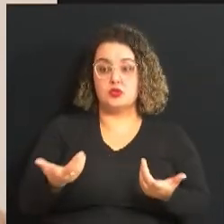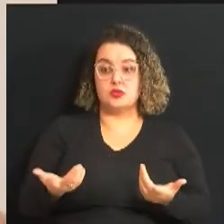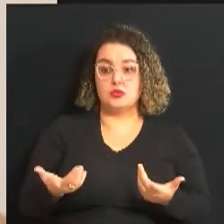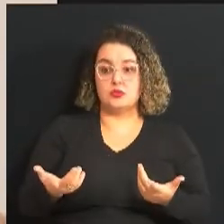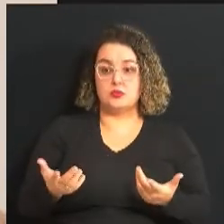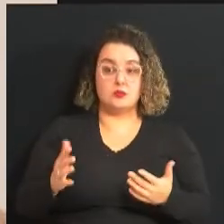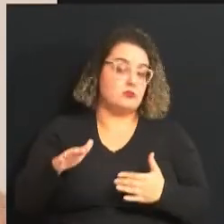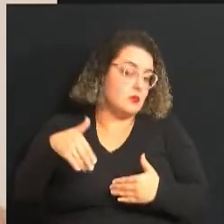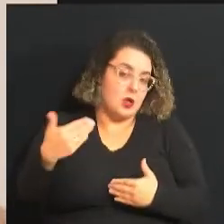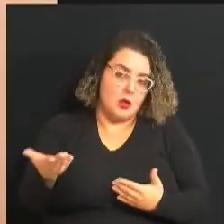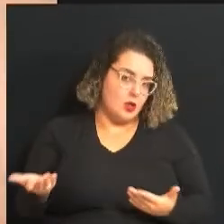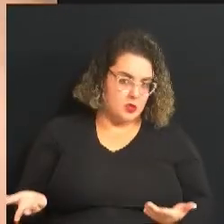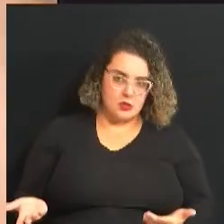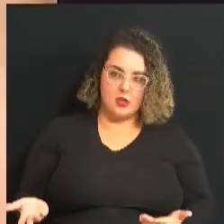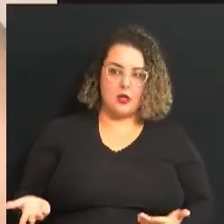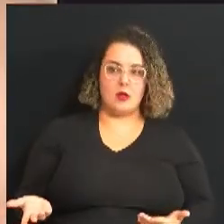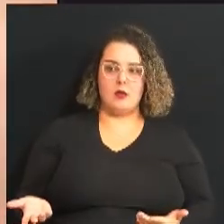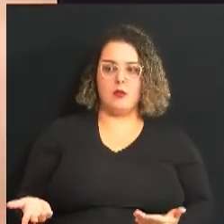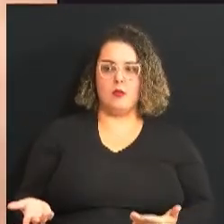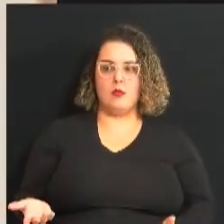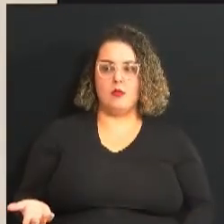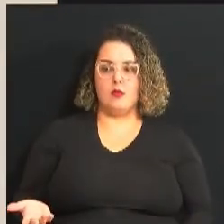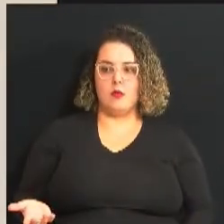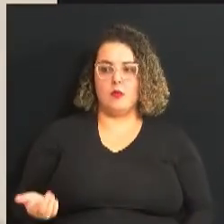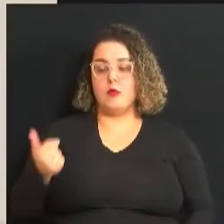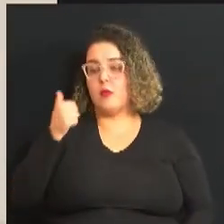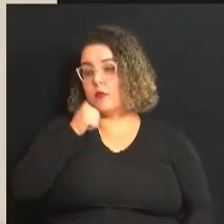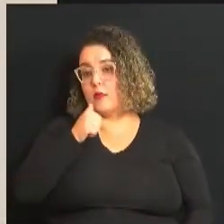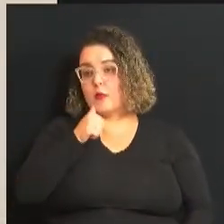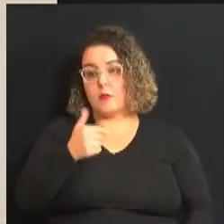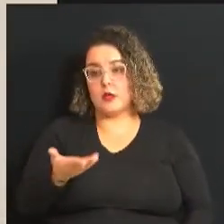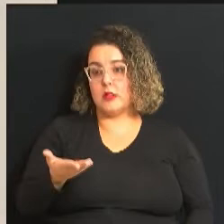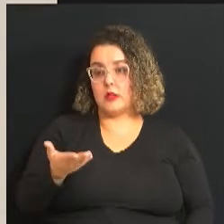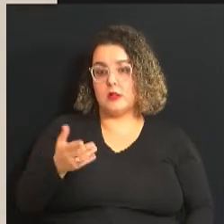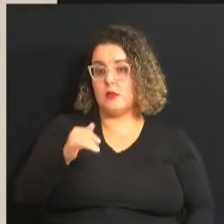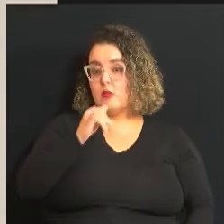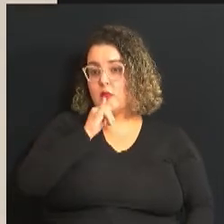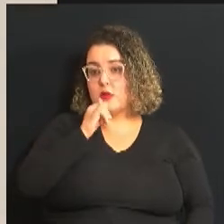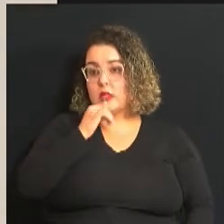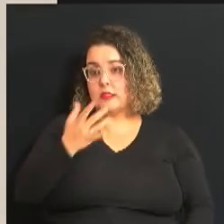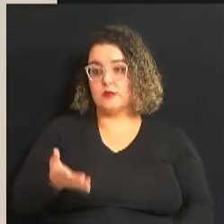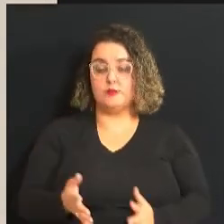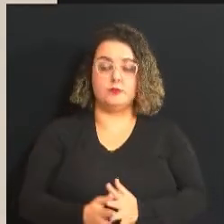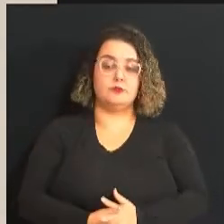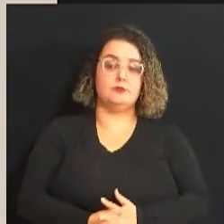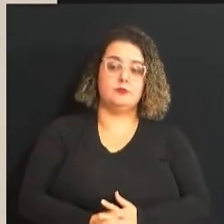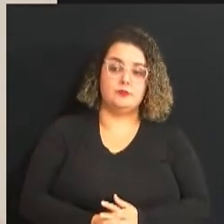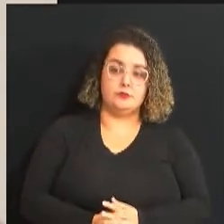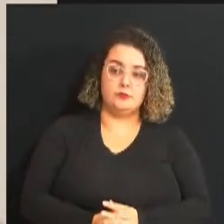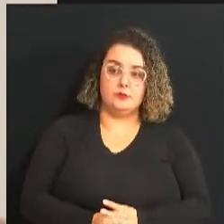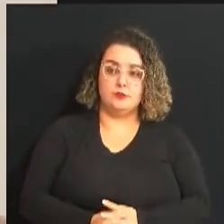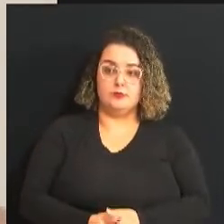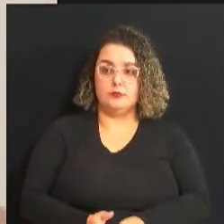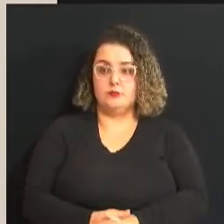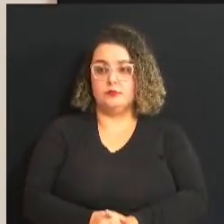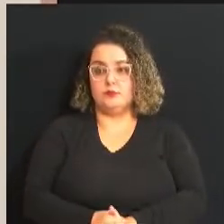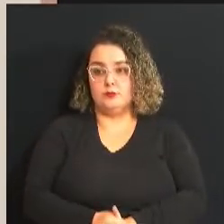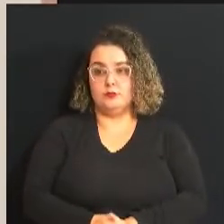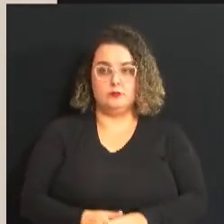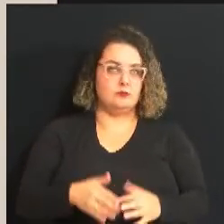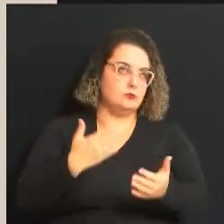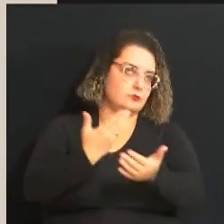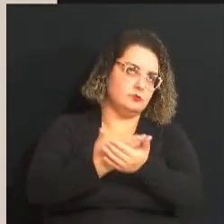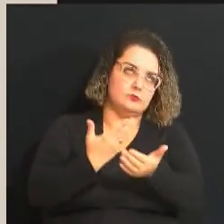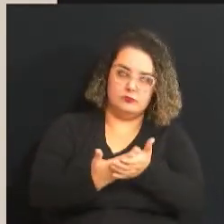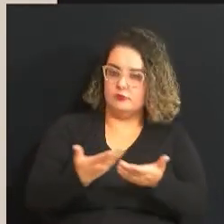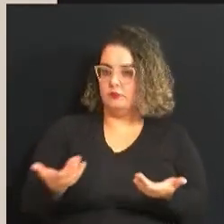externos, né? Para uma menina, por exemplo, que mora, que está estudando,